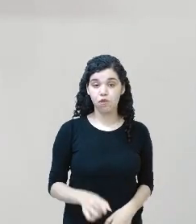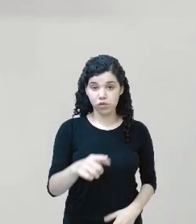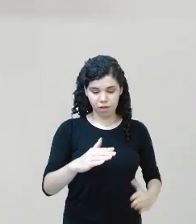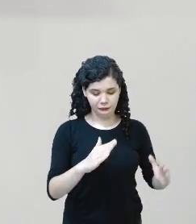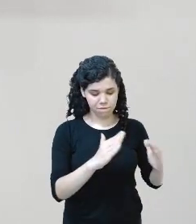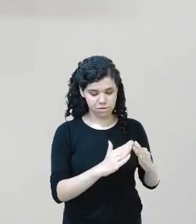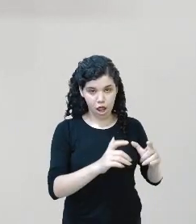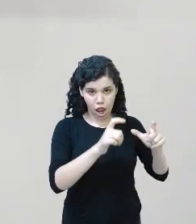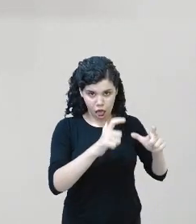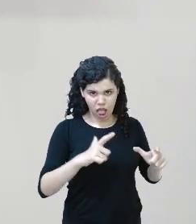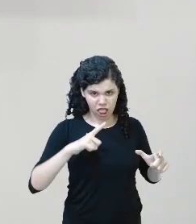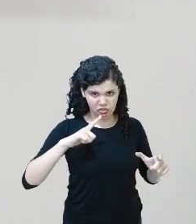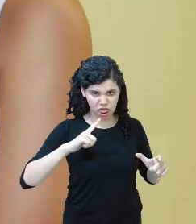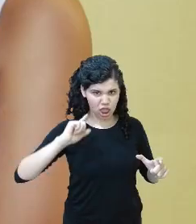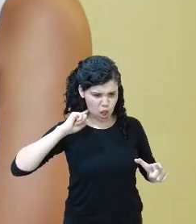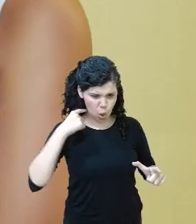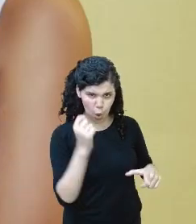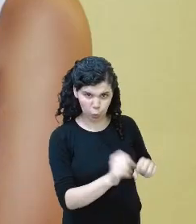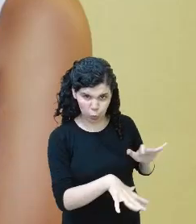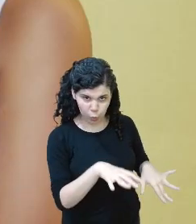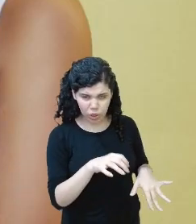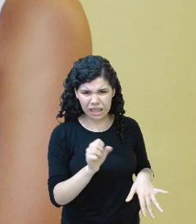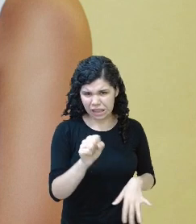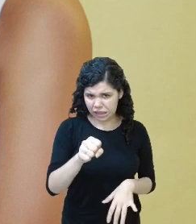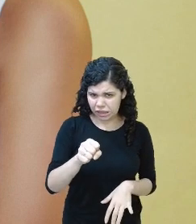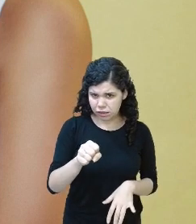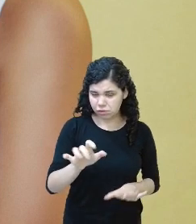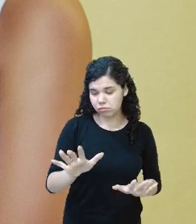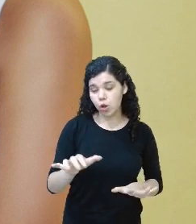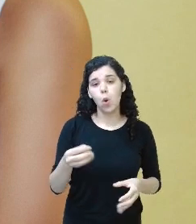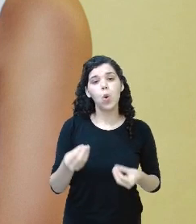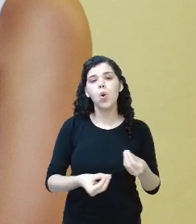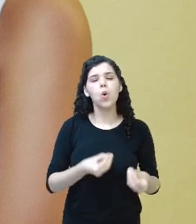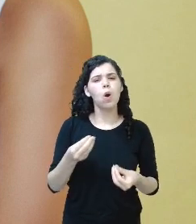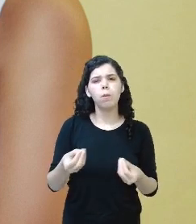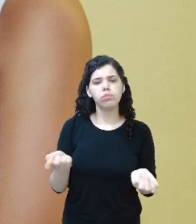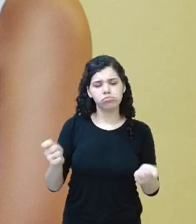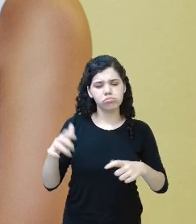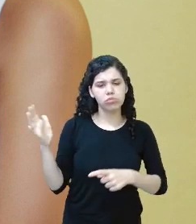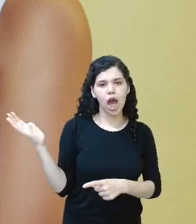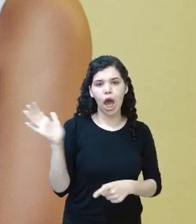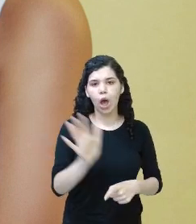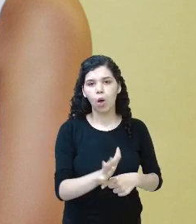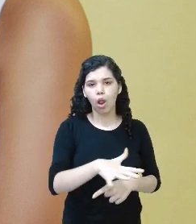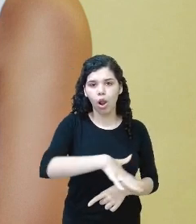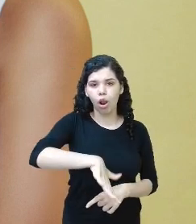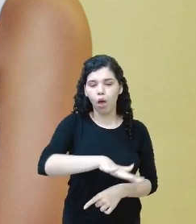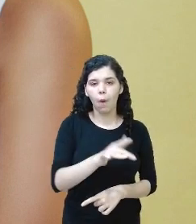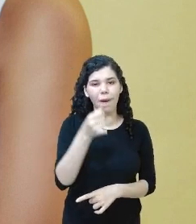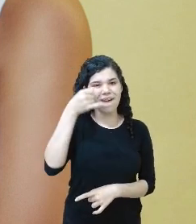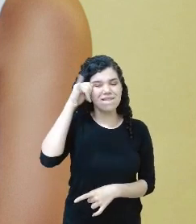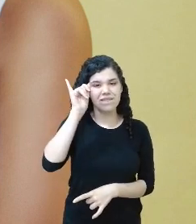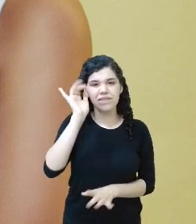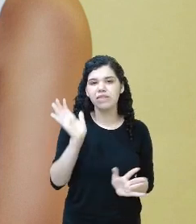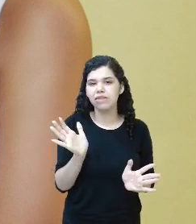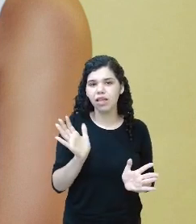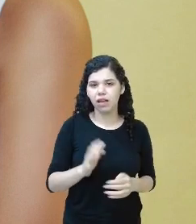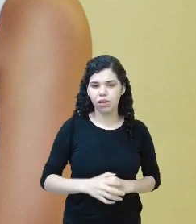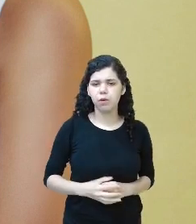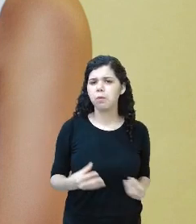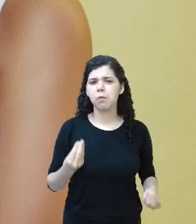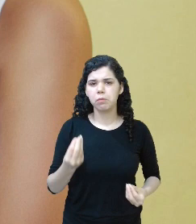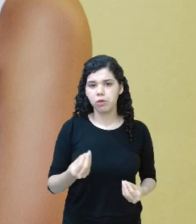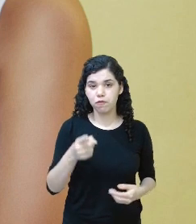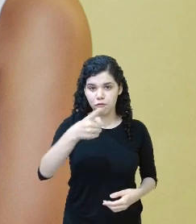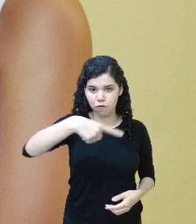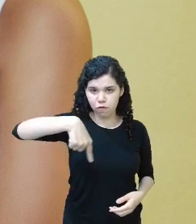mora, existe poluição? Se sim, como você acha que pode ajudar para evitar esse tipo de situação?